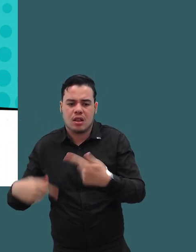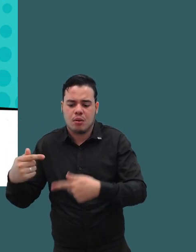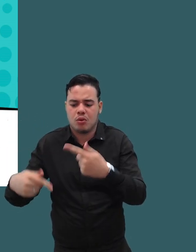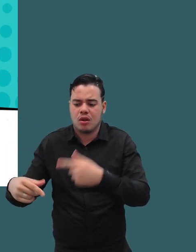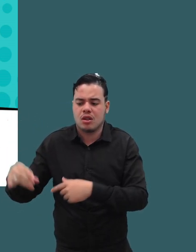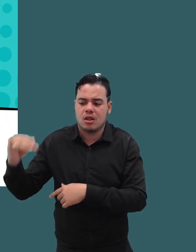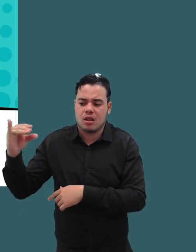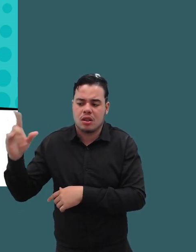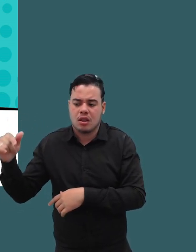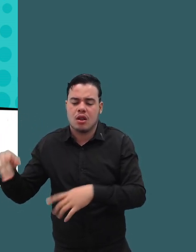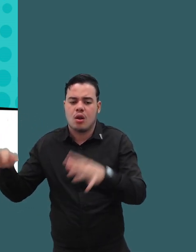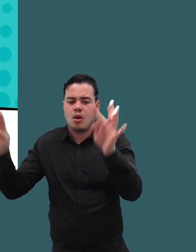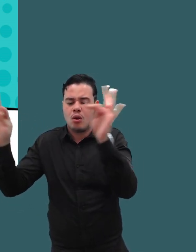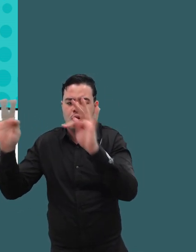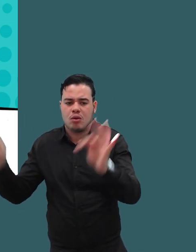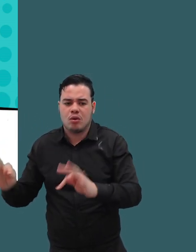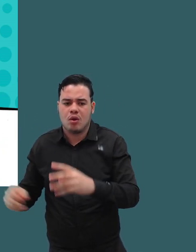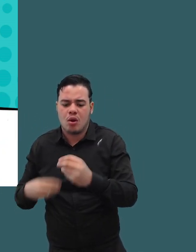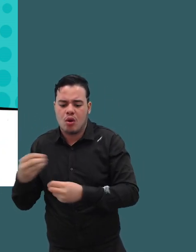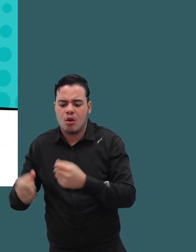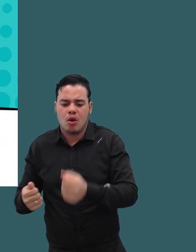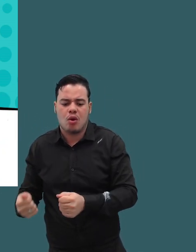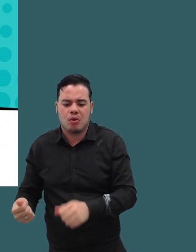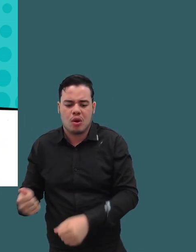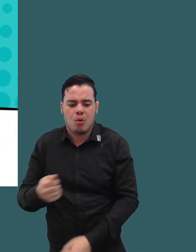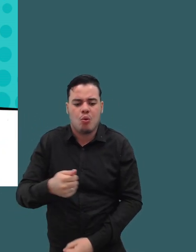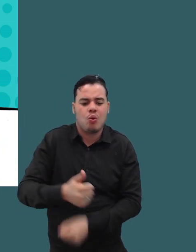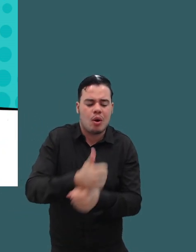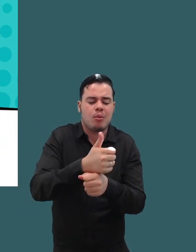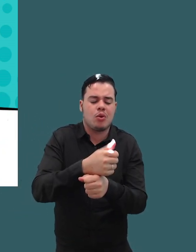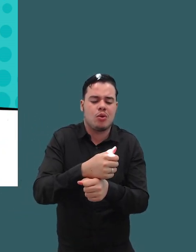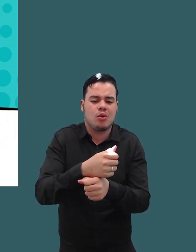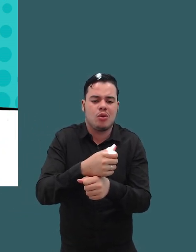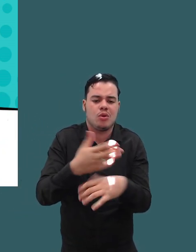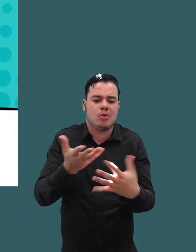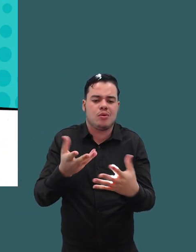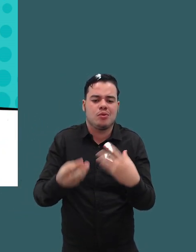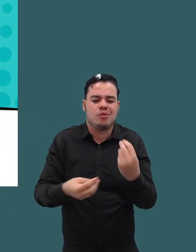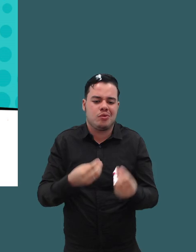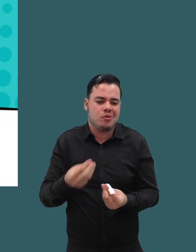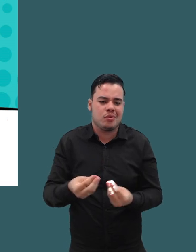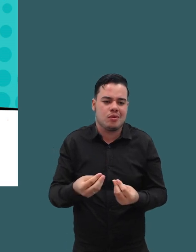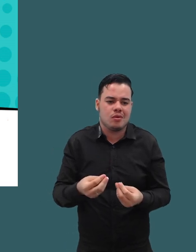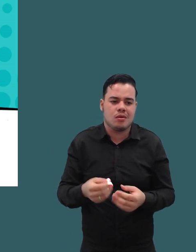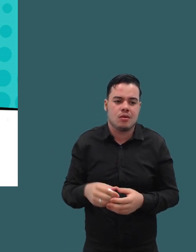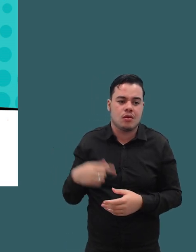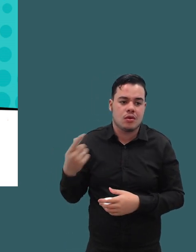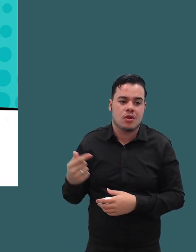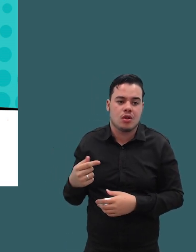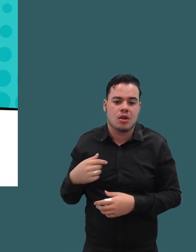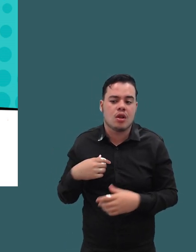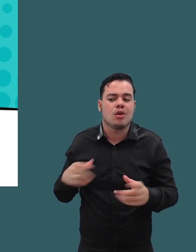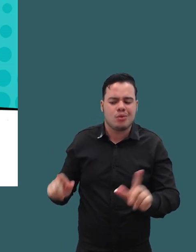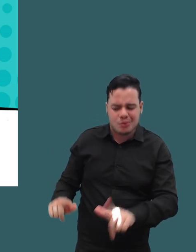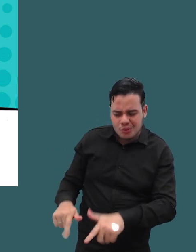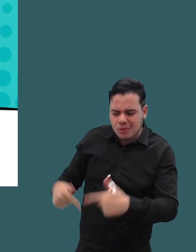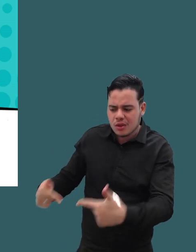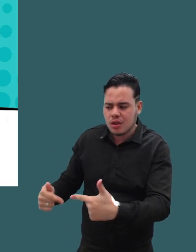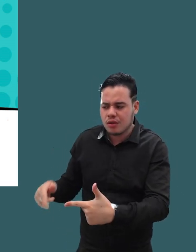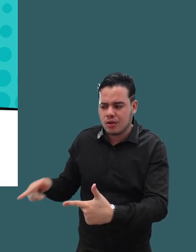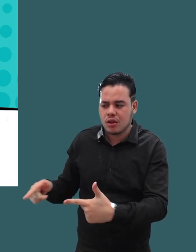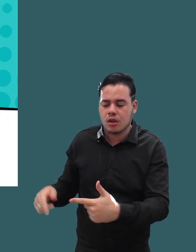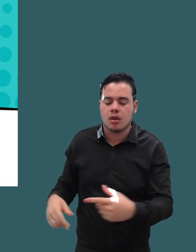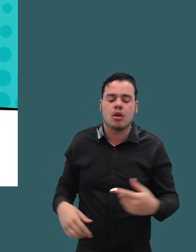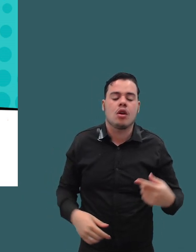tecnologia, ela dá os aportes necessários para o desenvolvimento econômico e social do país. Nós estamos defendendo um modelo